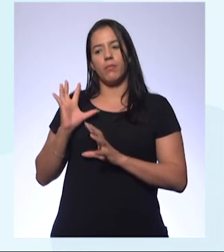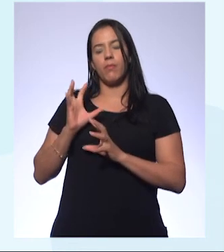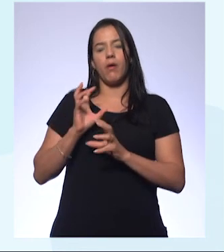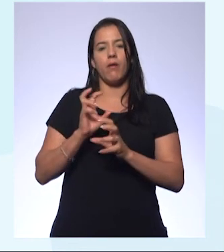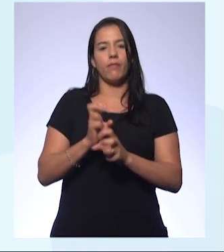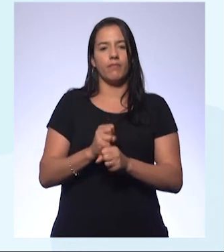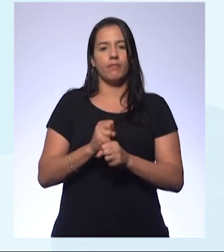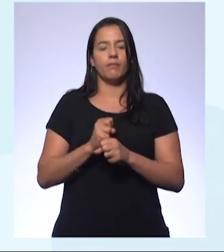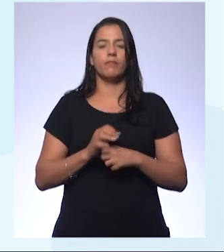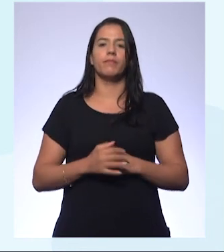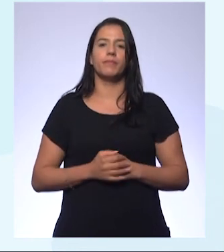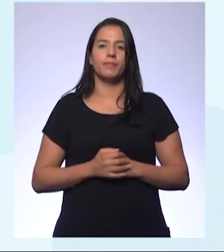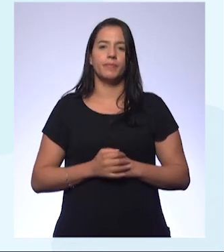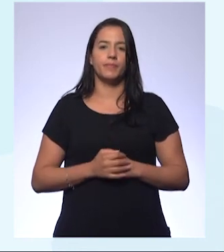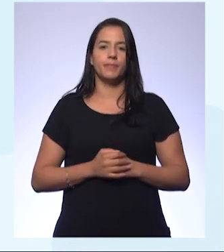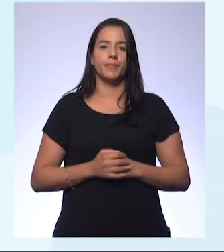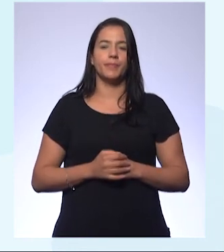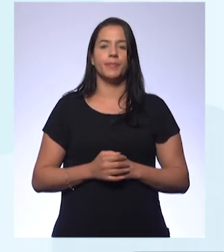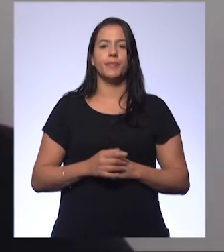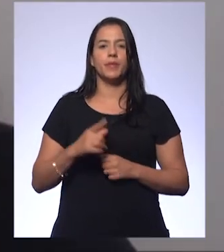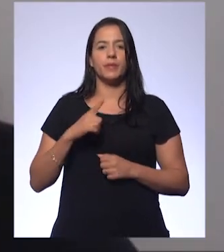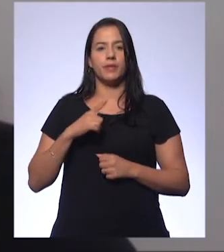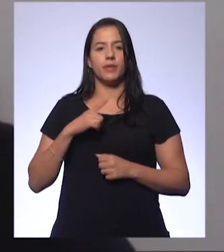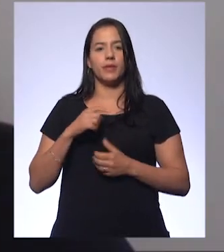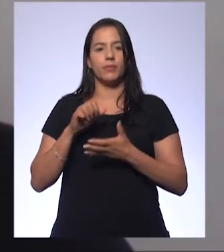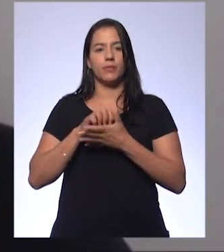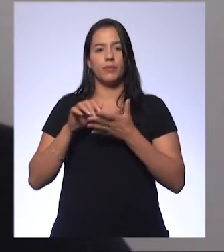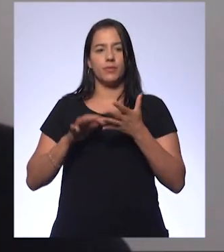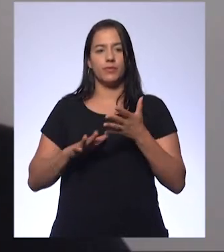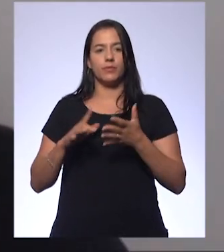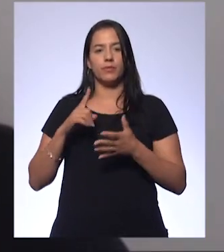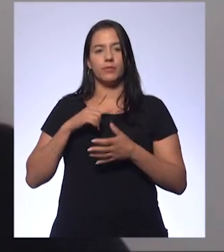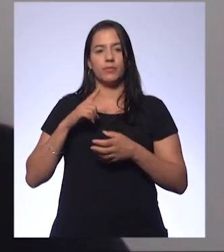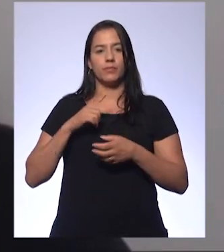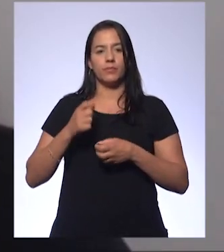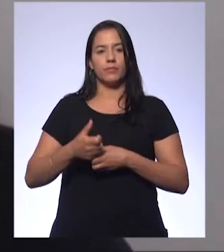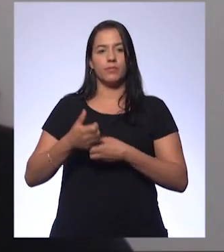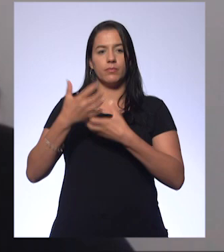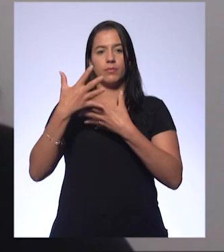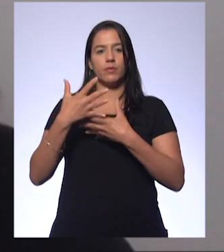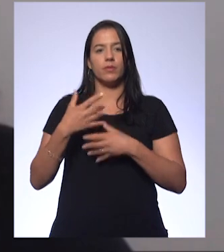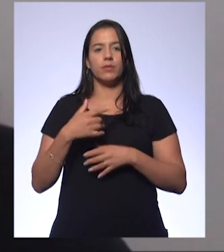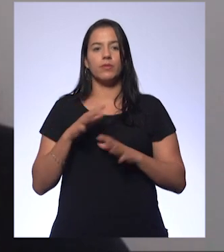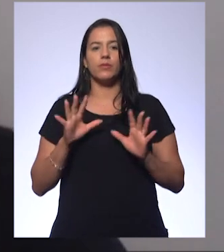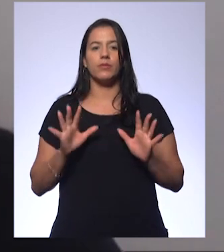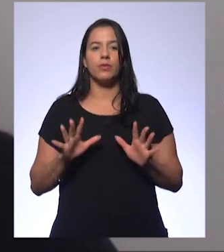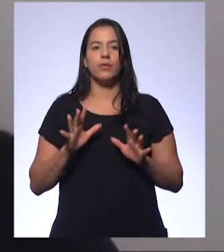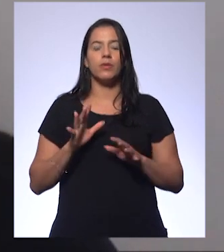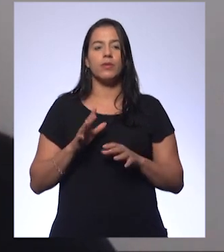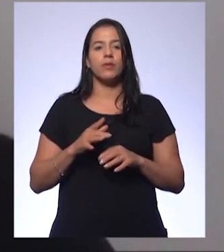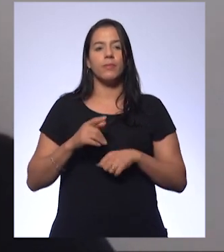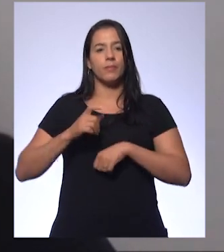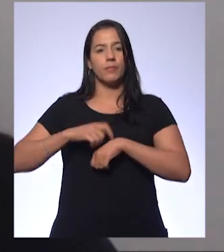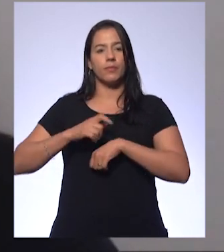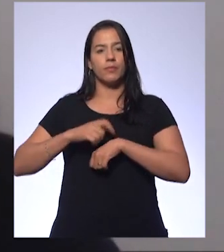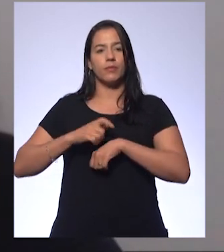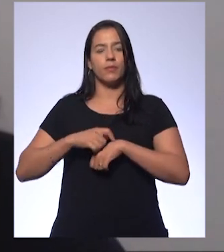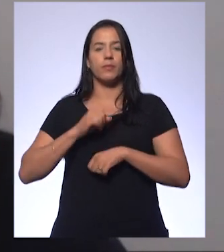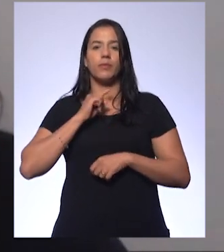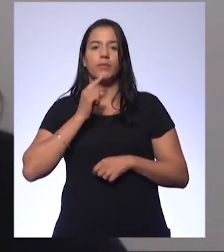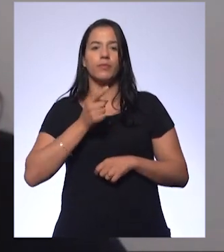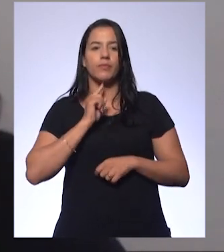tá? A gente tem uma atividade aqui, só que acredito que pelo tempo a gente